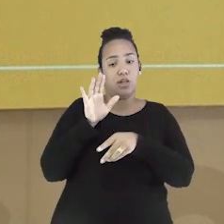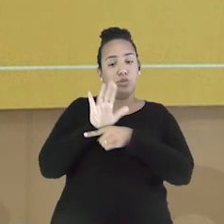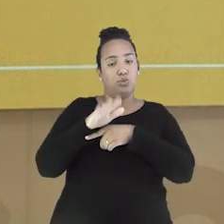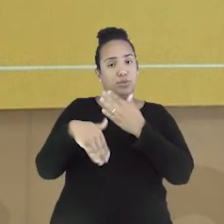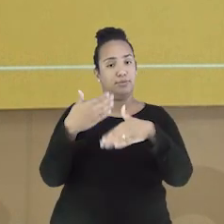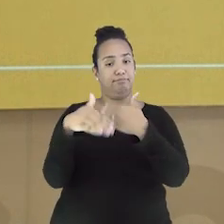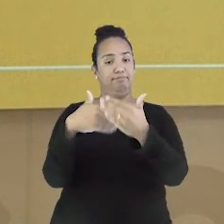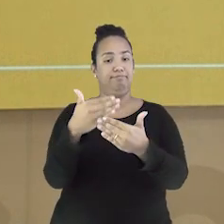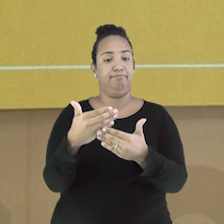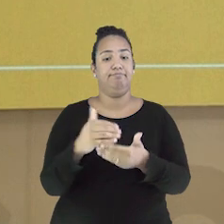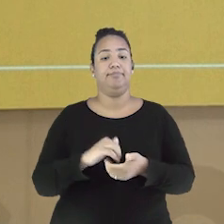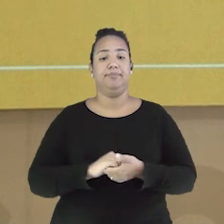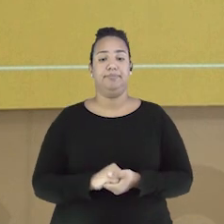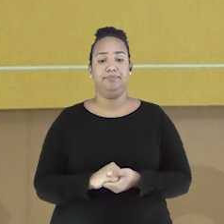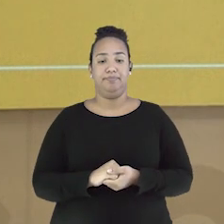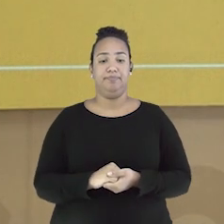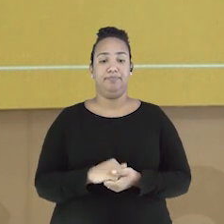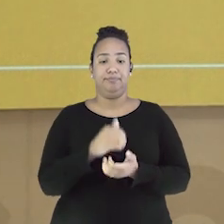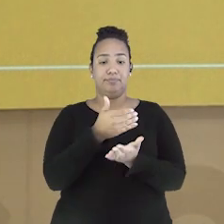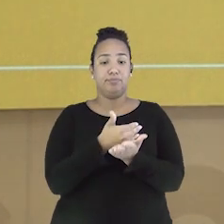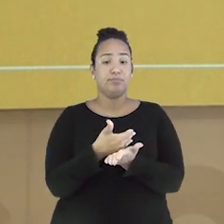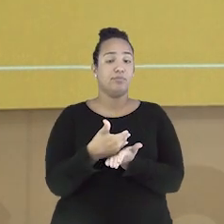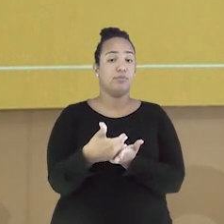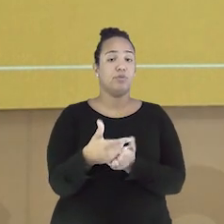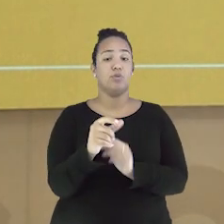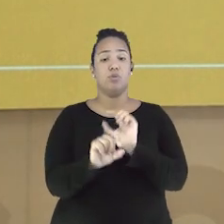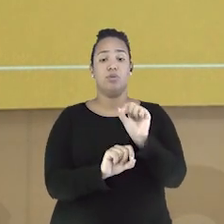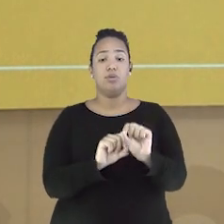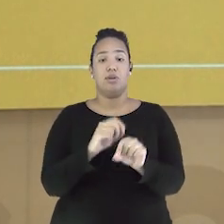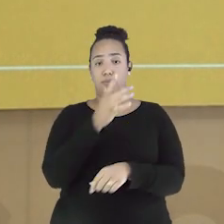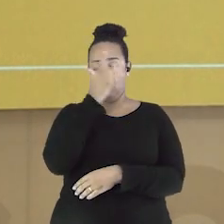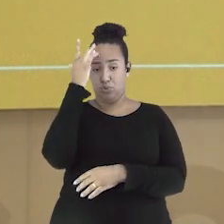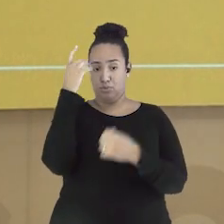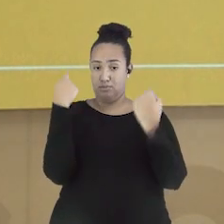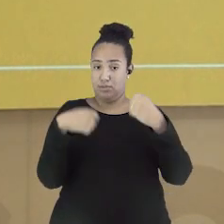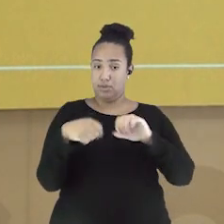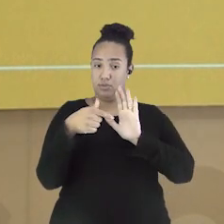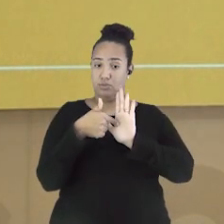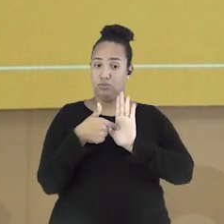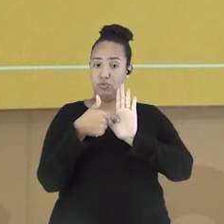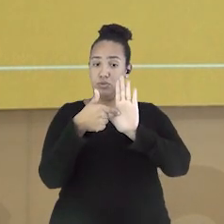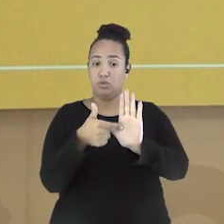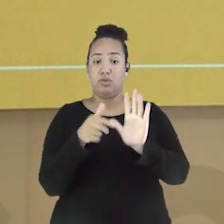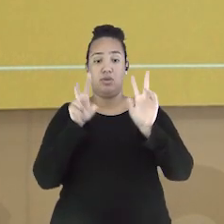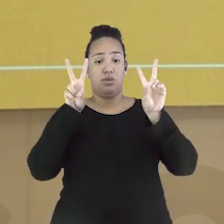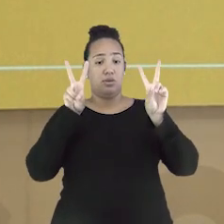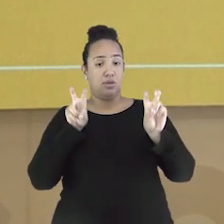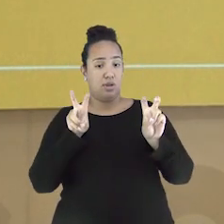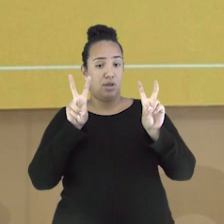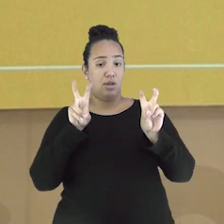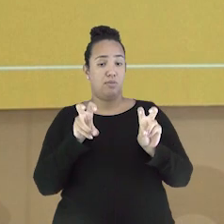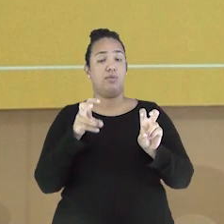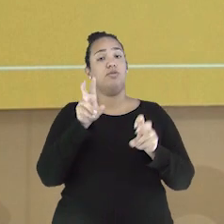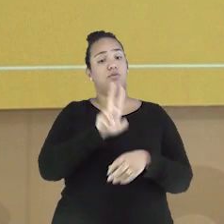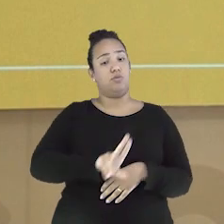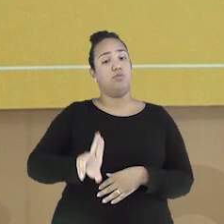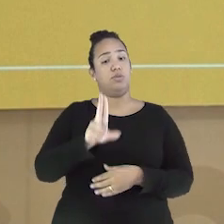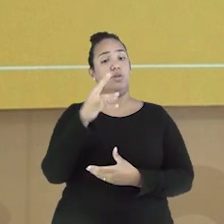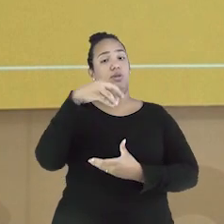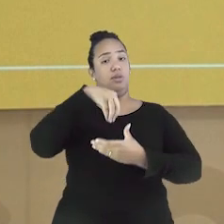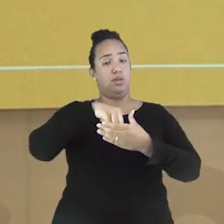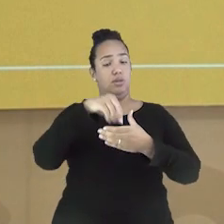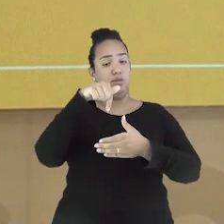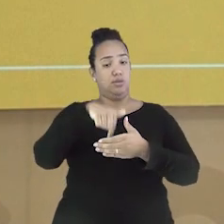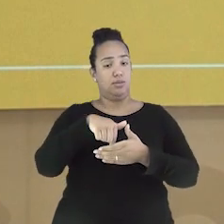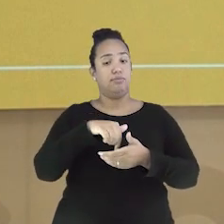e desenvolvem-se a cada linha. Na introdução, o autor deve apresentar brevemente o assunto a ser tratado